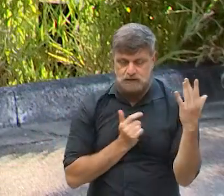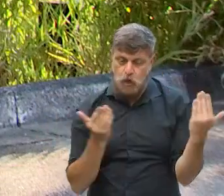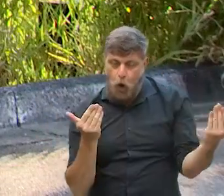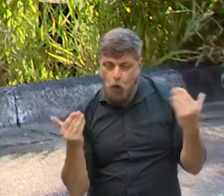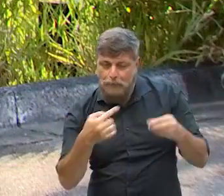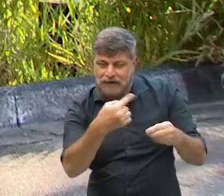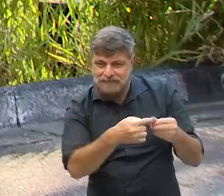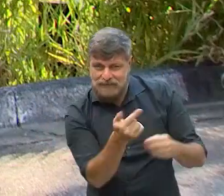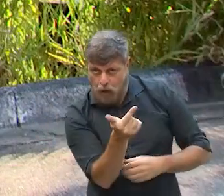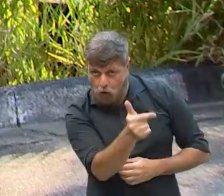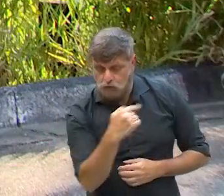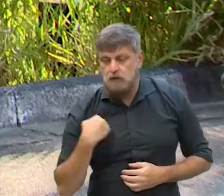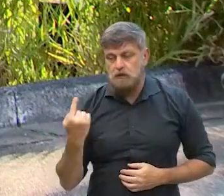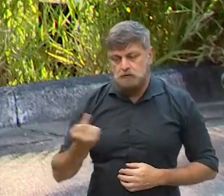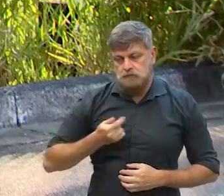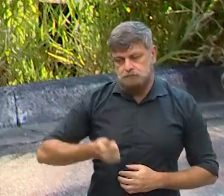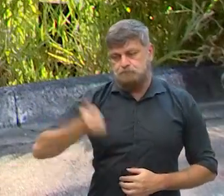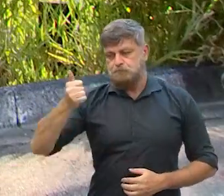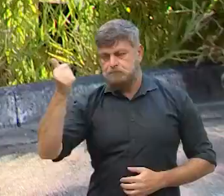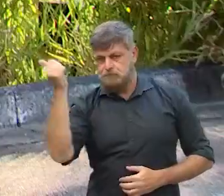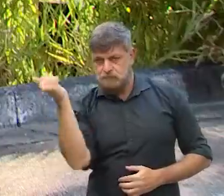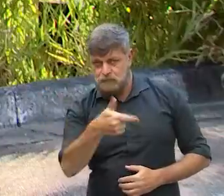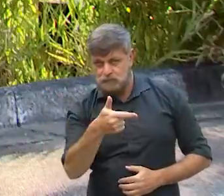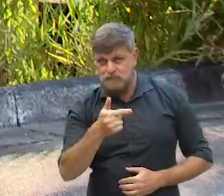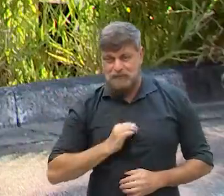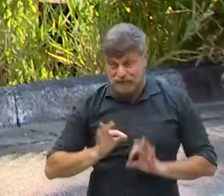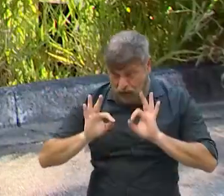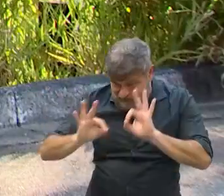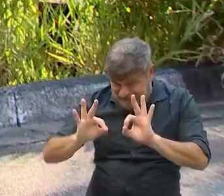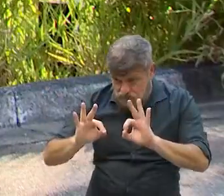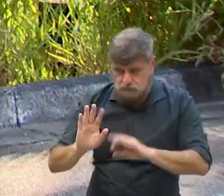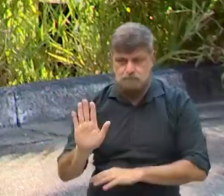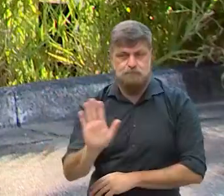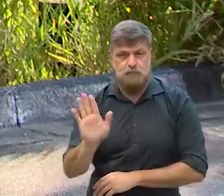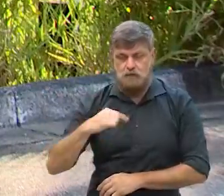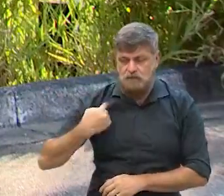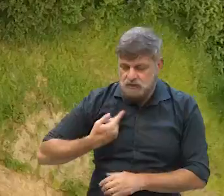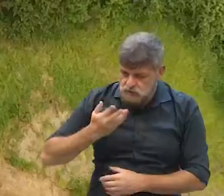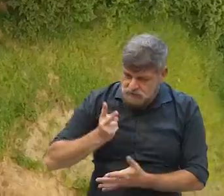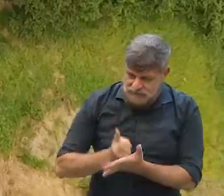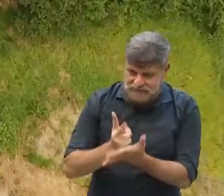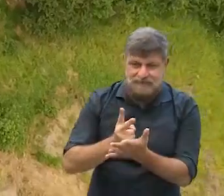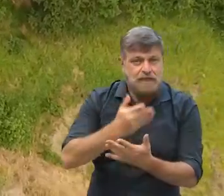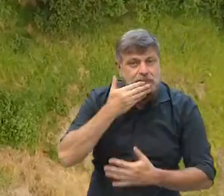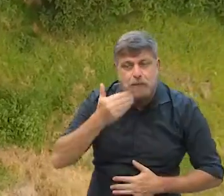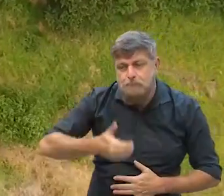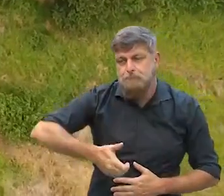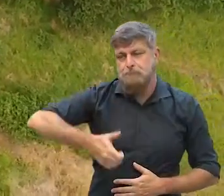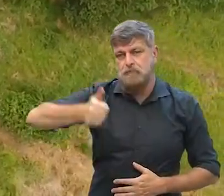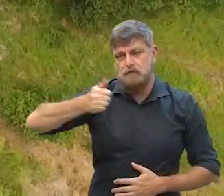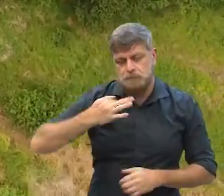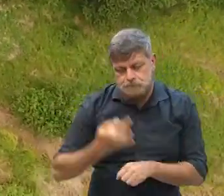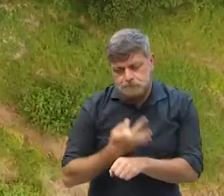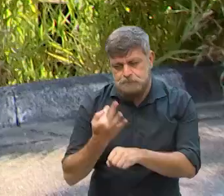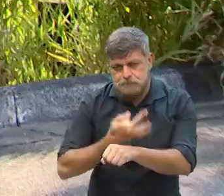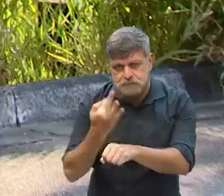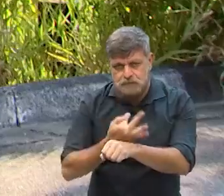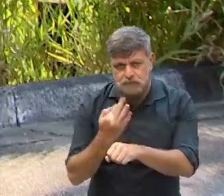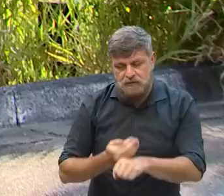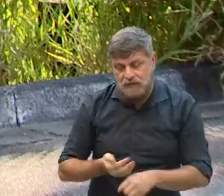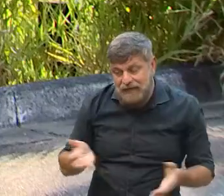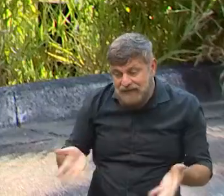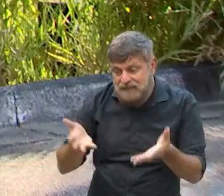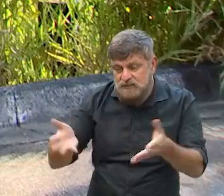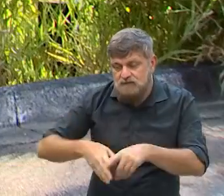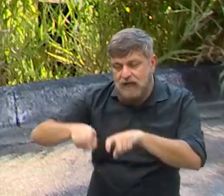municípios, né, da região nossa aqui, mas não é o ideal e a gente busca sempre melhorar isso. Incentivar a agricultura,